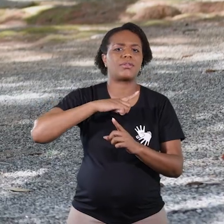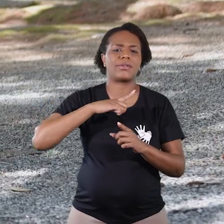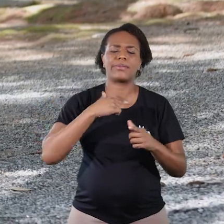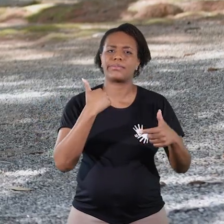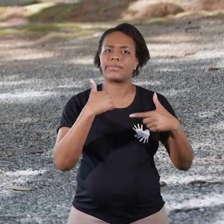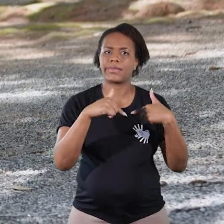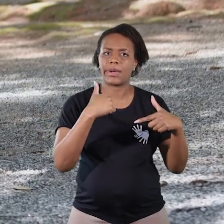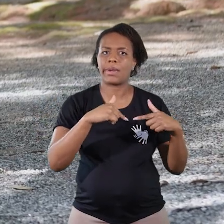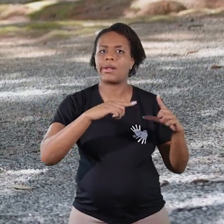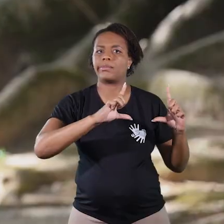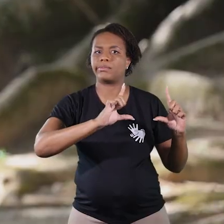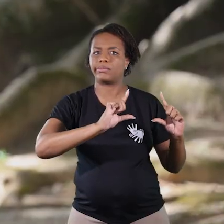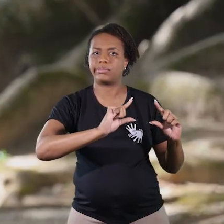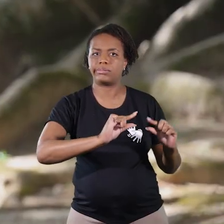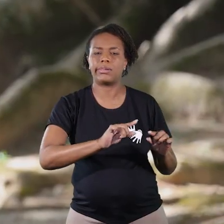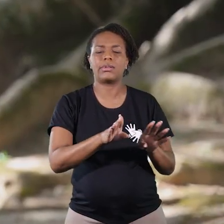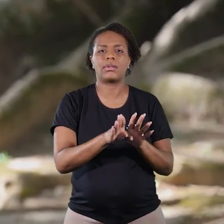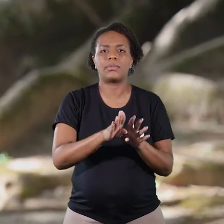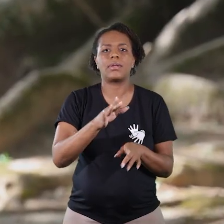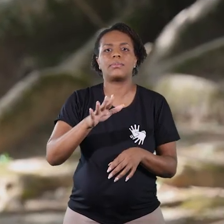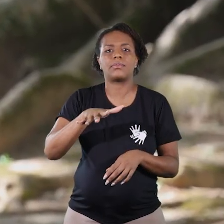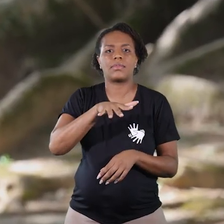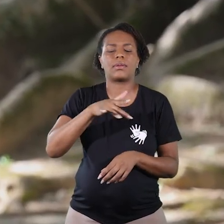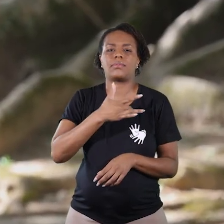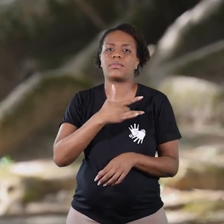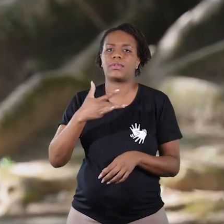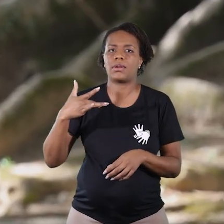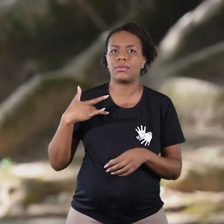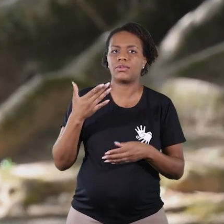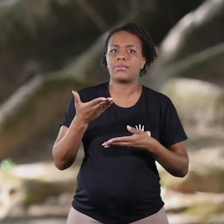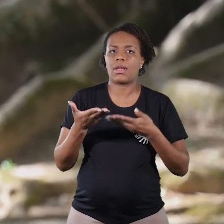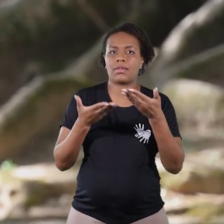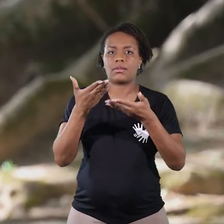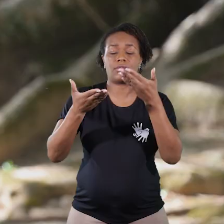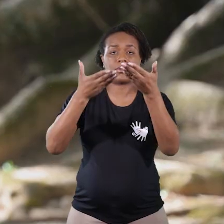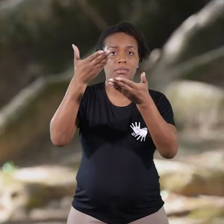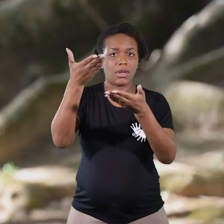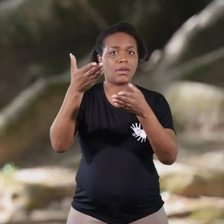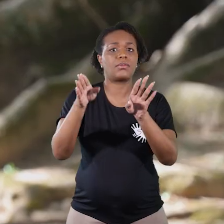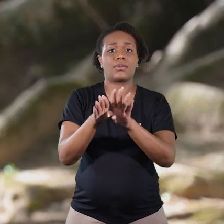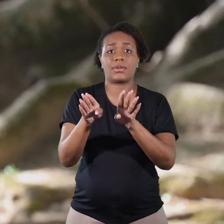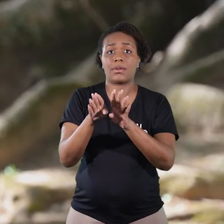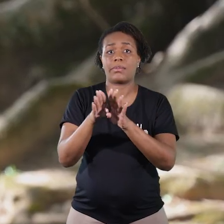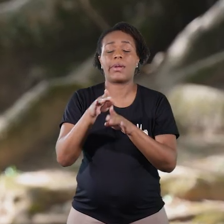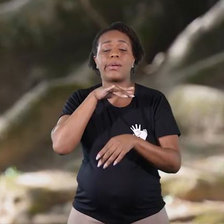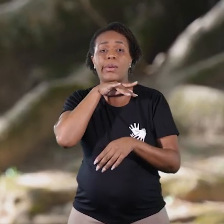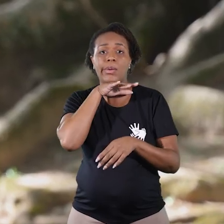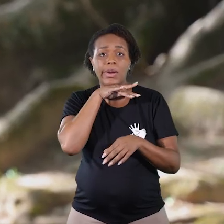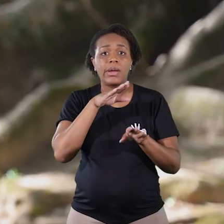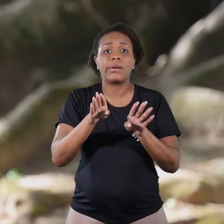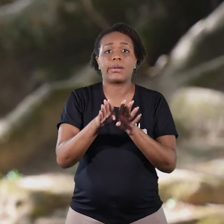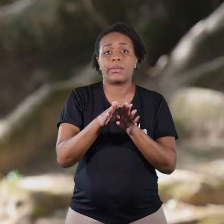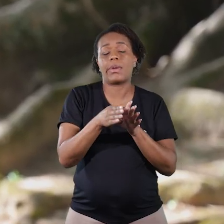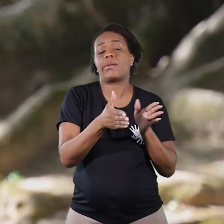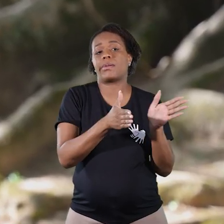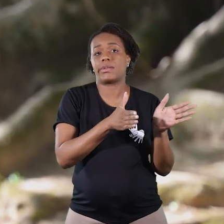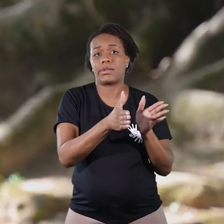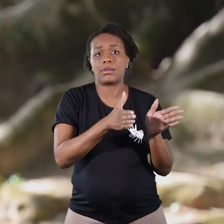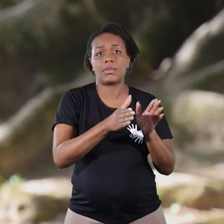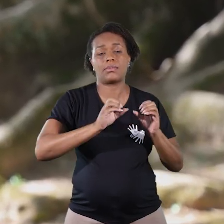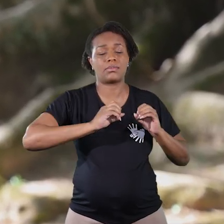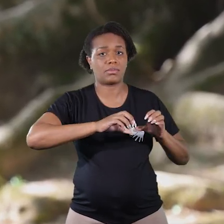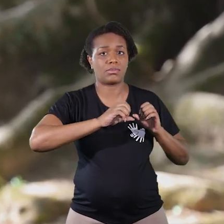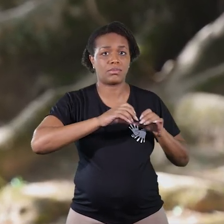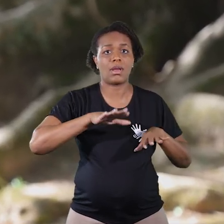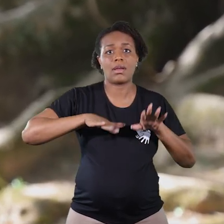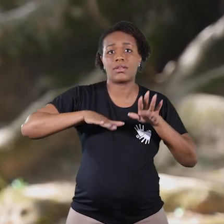emprego precarizado, em questões de saúde, atendimento na saúde precarizado, o acesso à educação